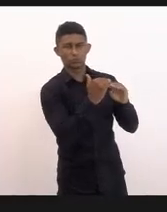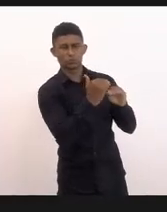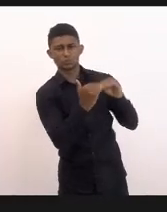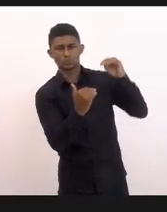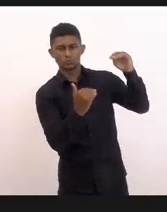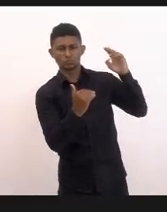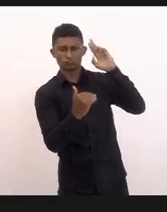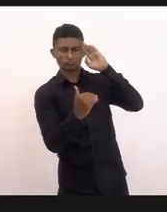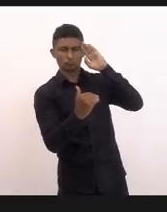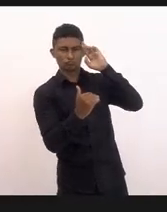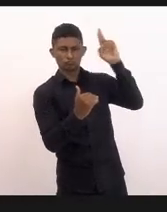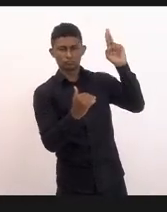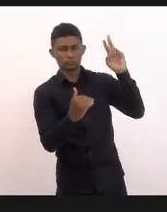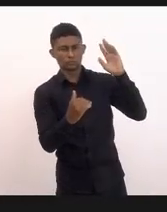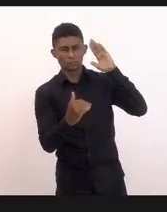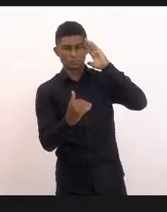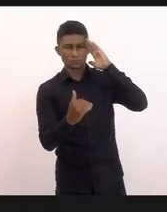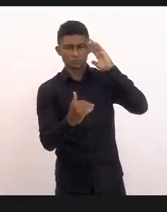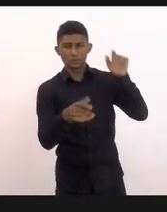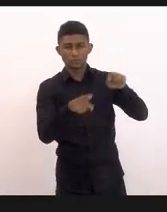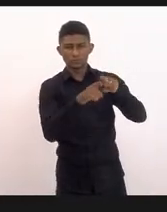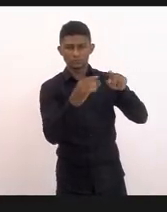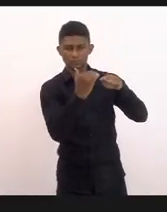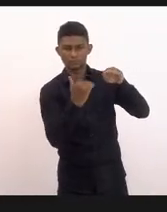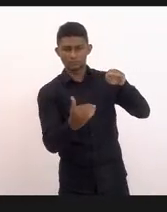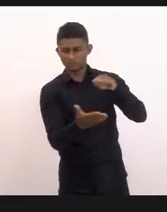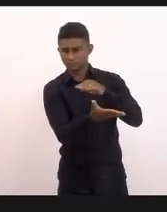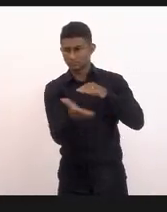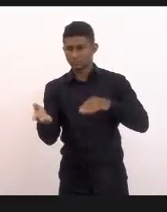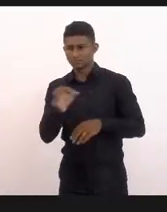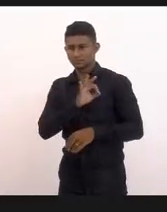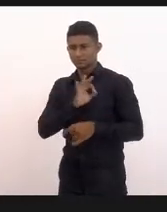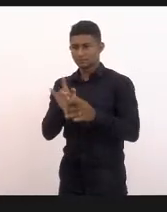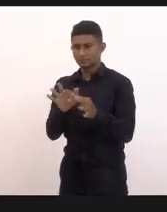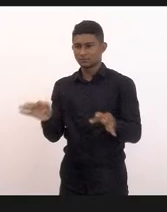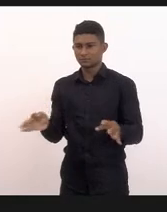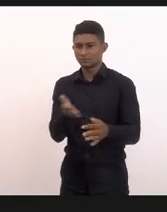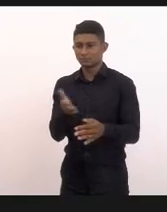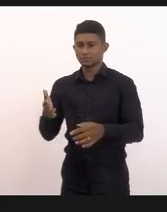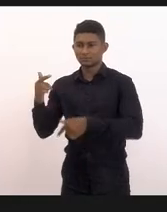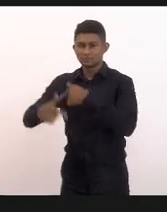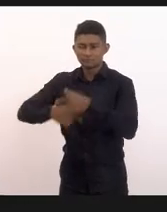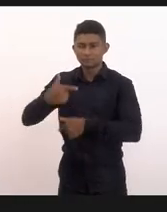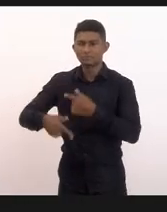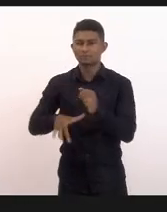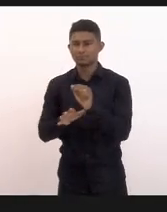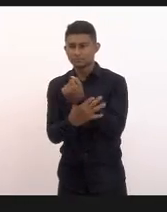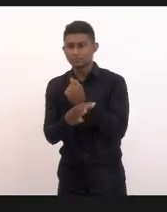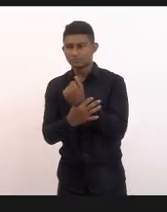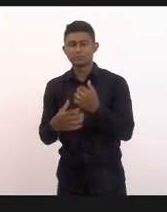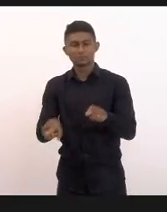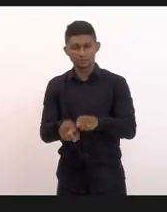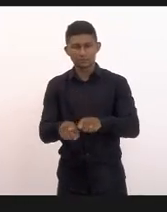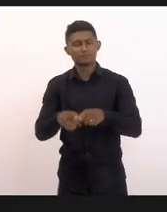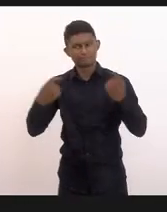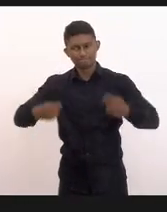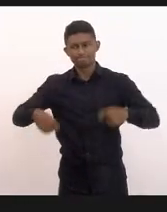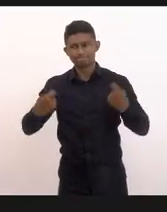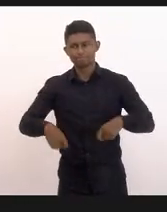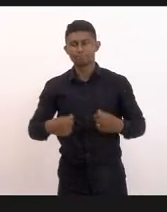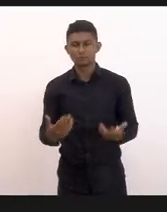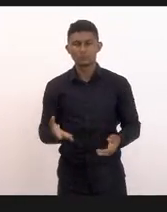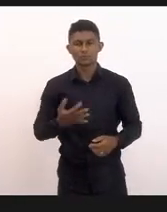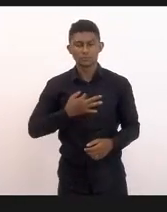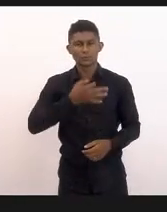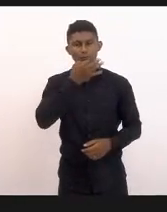também quem está por baixo, quem está na linha de frente, trabalhando e defendendo a segurança do nosso Estado. Então, eu queria colocar